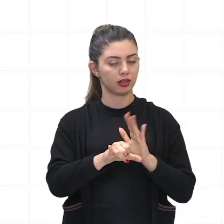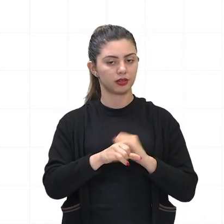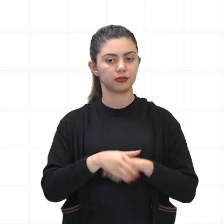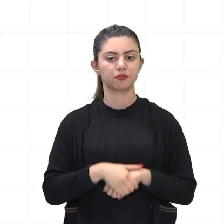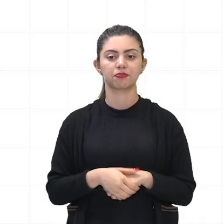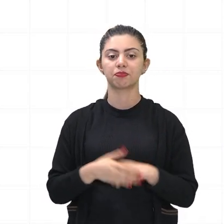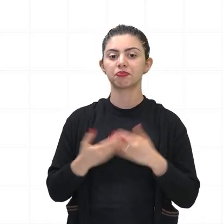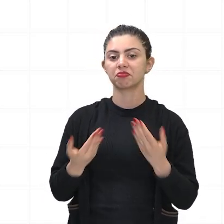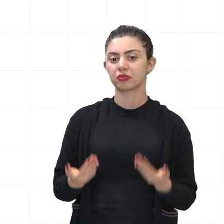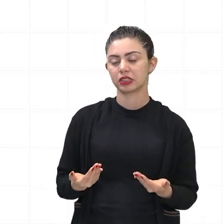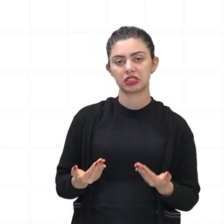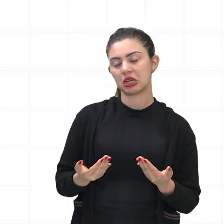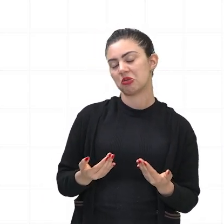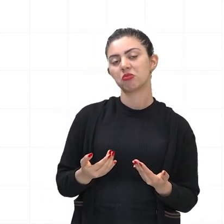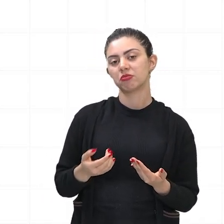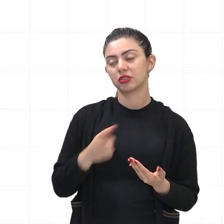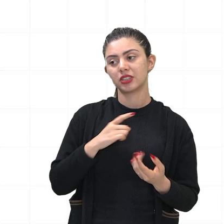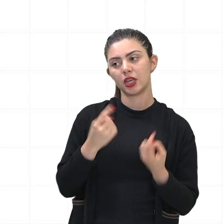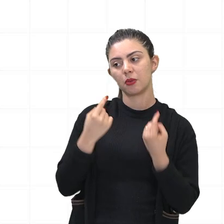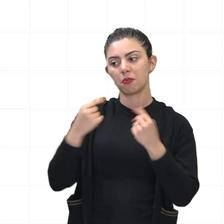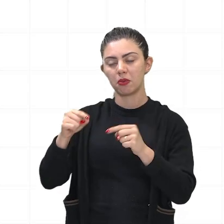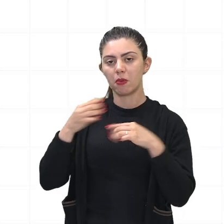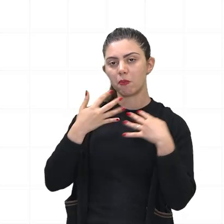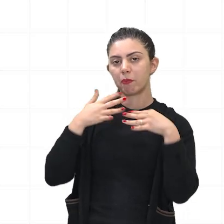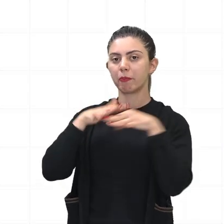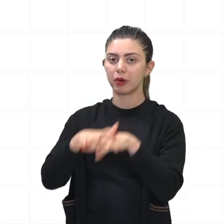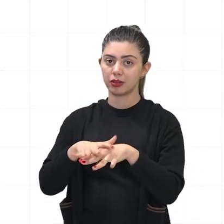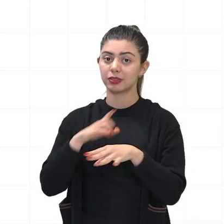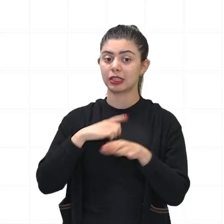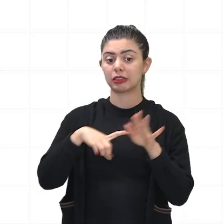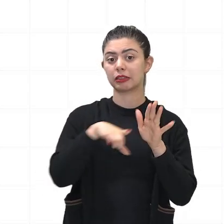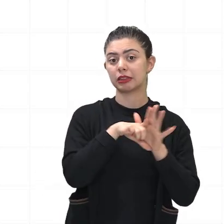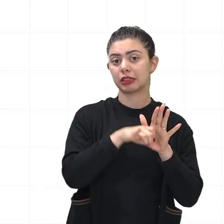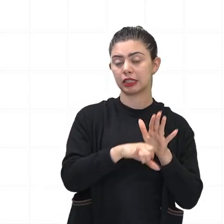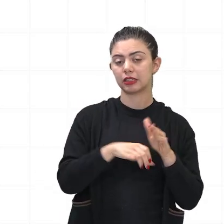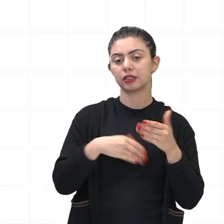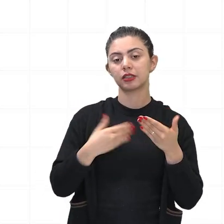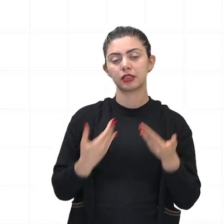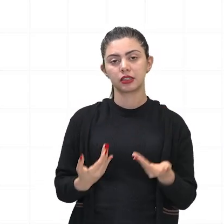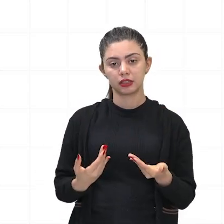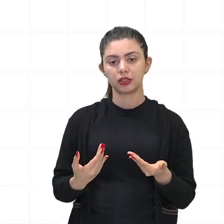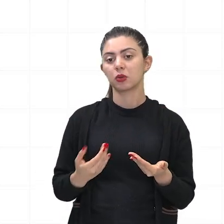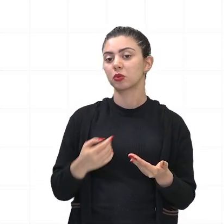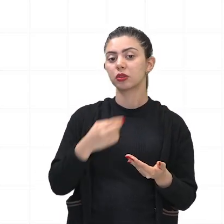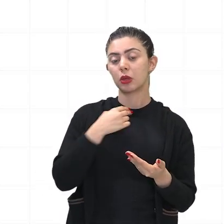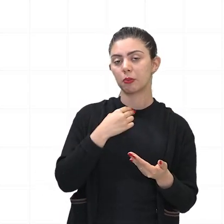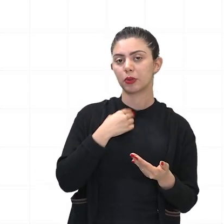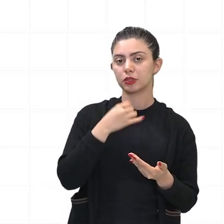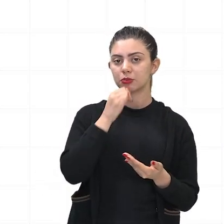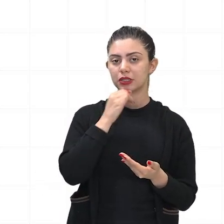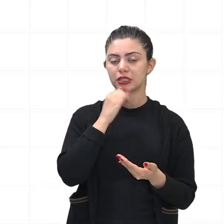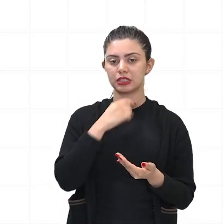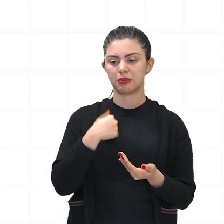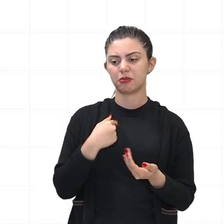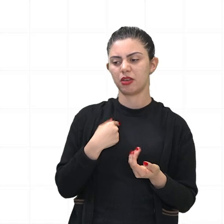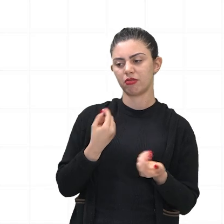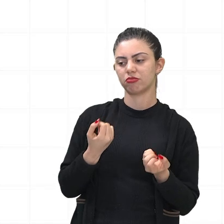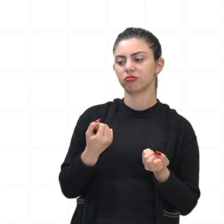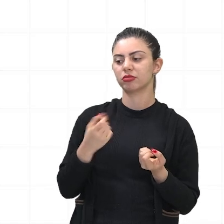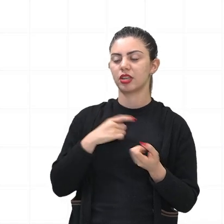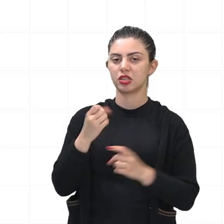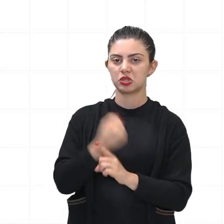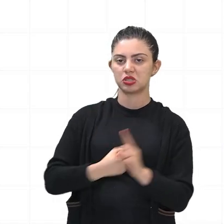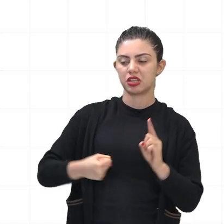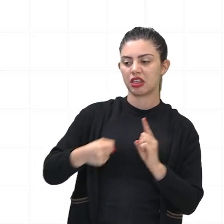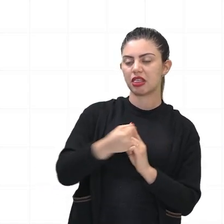diante daquilo que está preconizado em nossa Constituição Federal. Não é permitido sustentar ou apoiar a desigualdade,